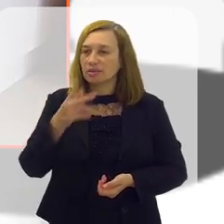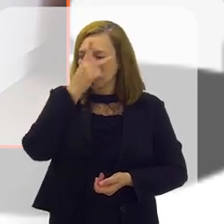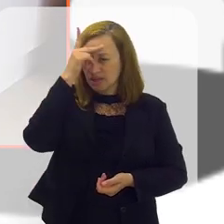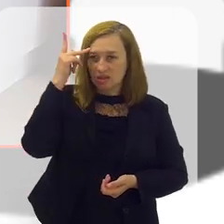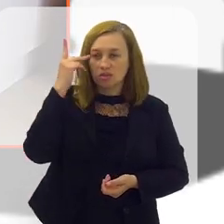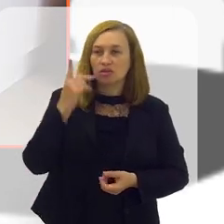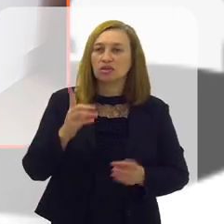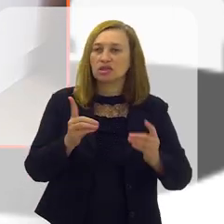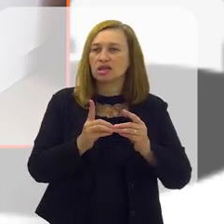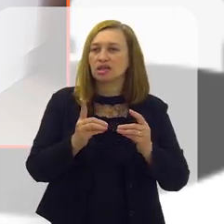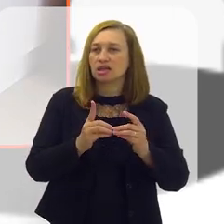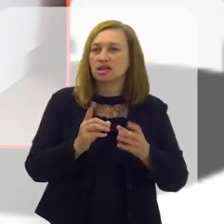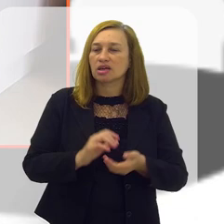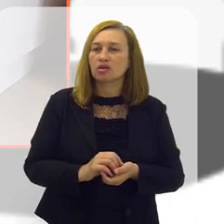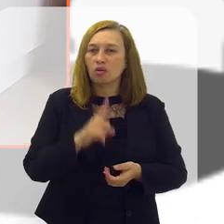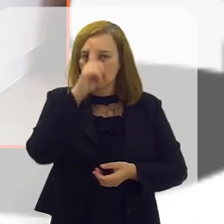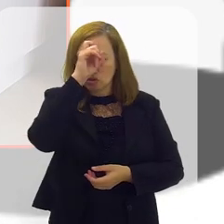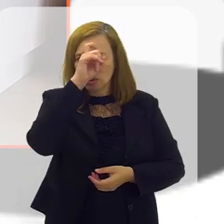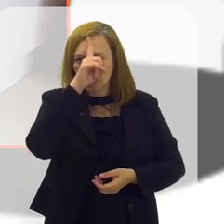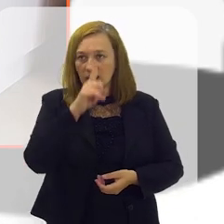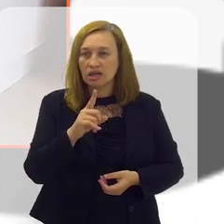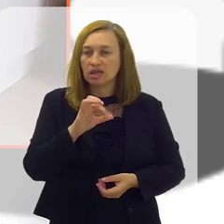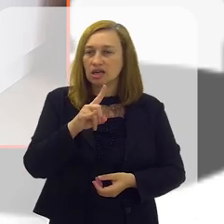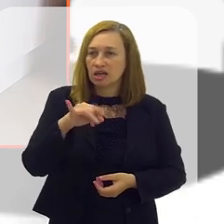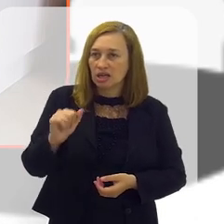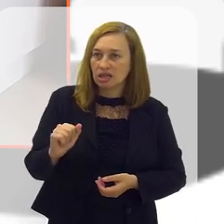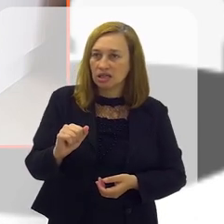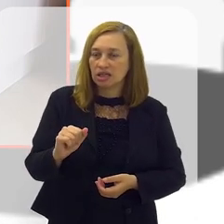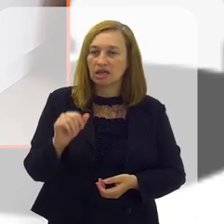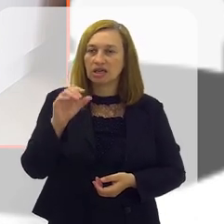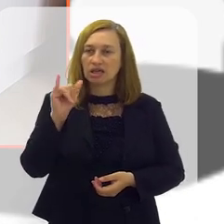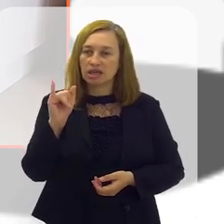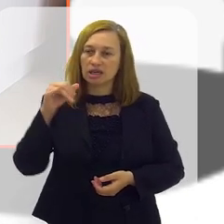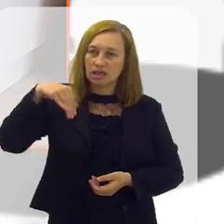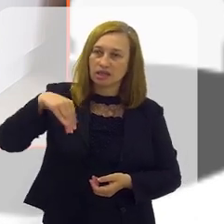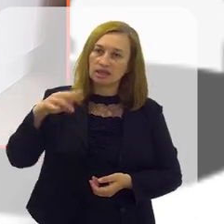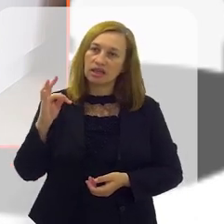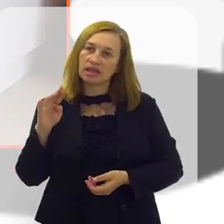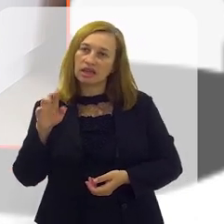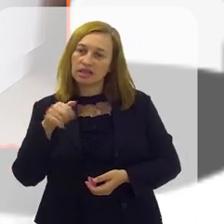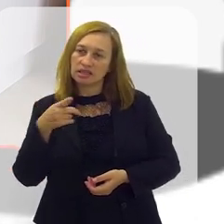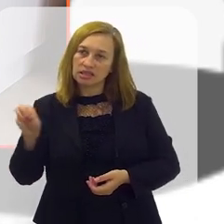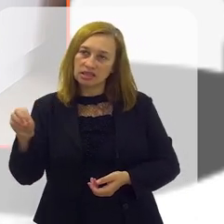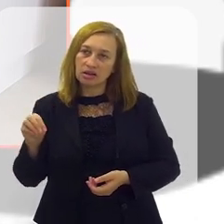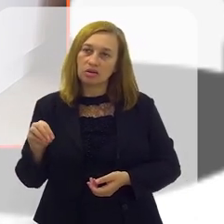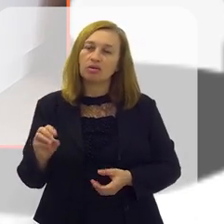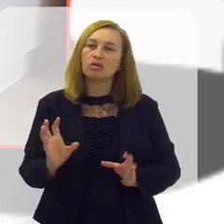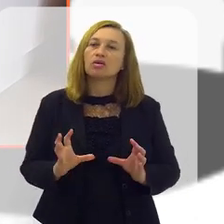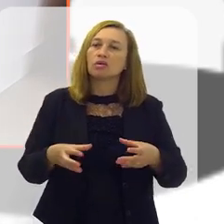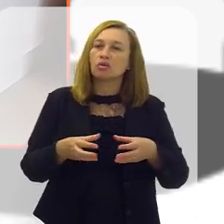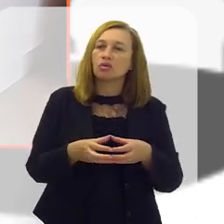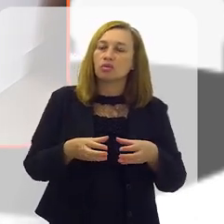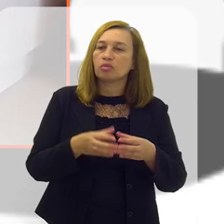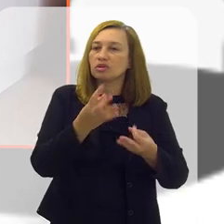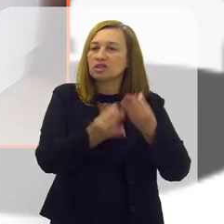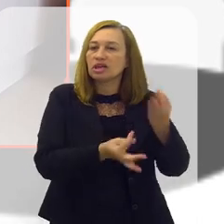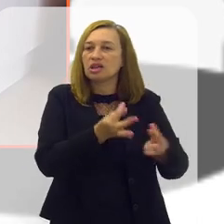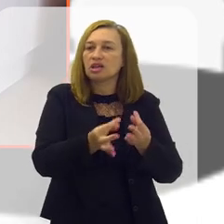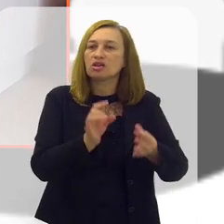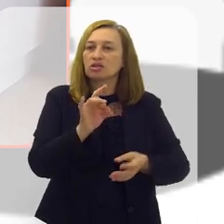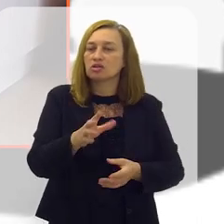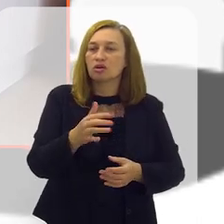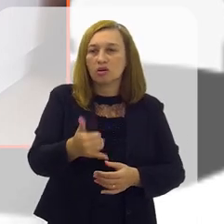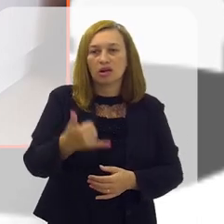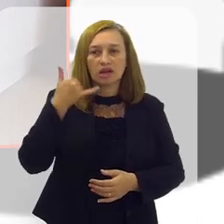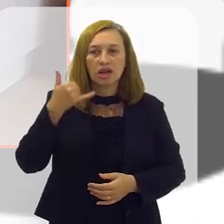pessoas que atendem hospitais, clínicas de internação, comunidades terapêuticas, é só ligar para